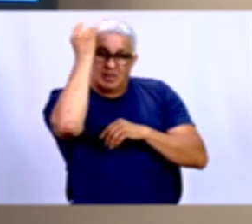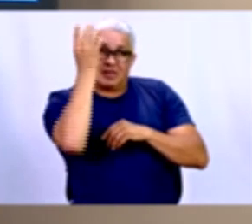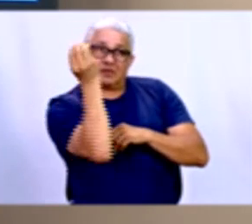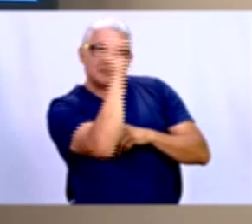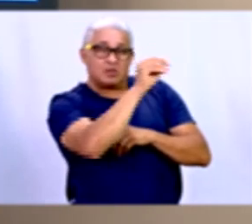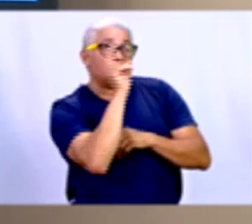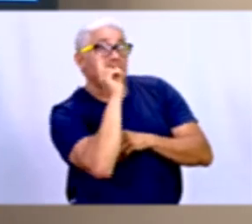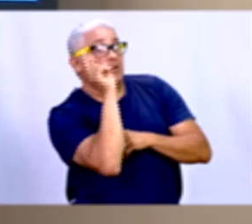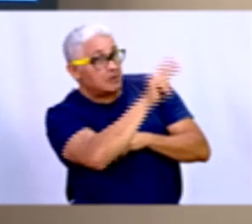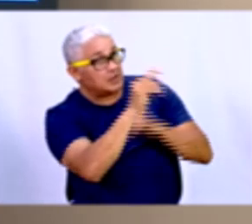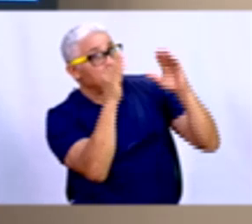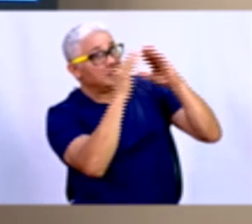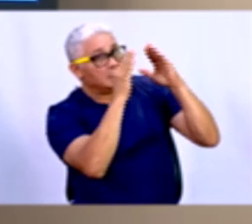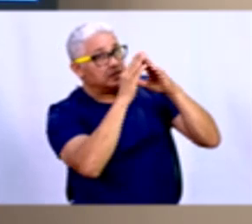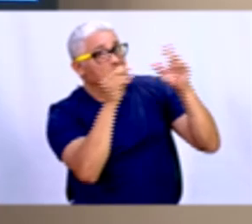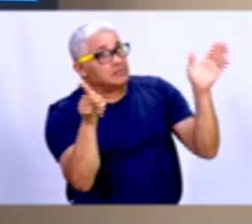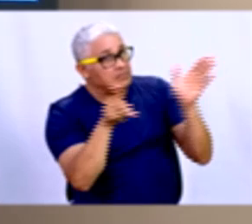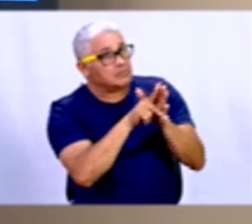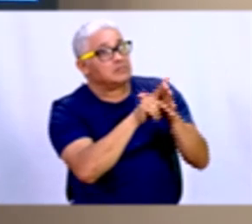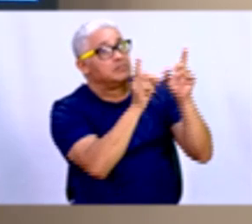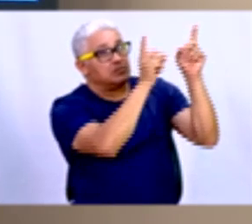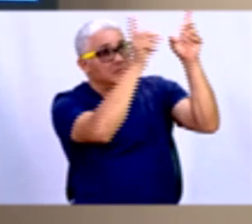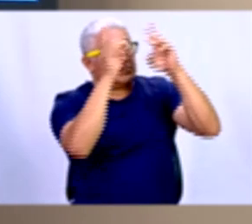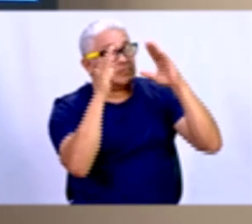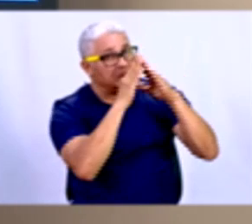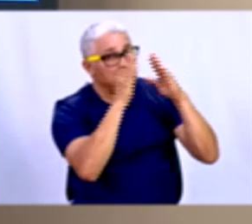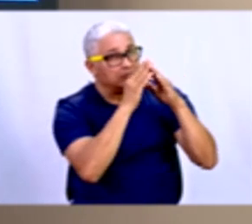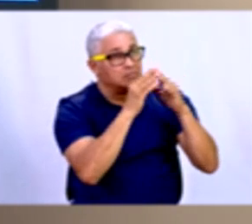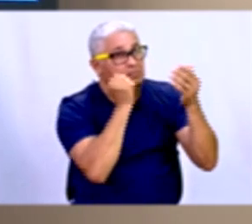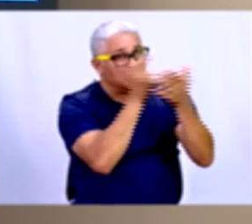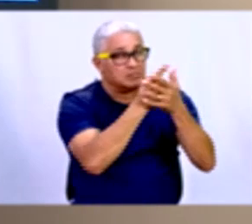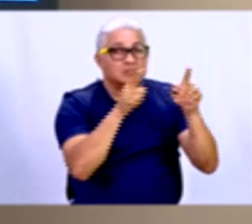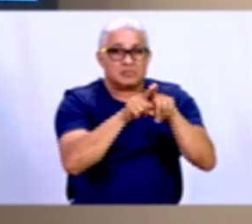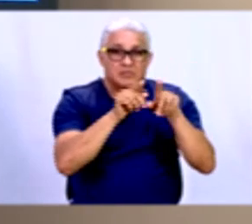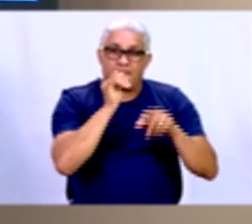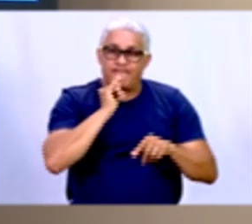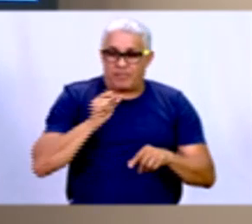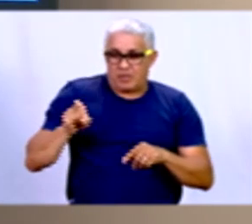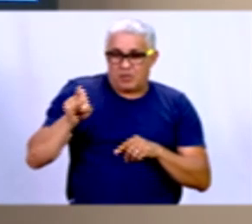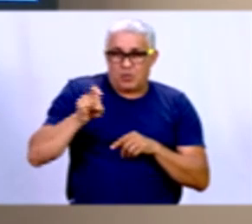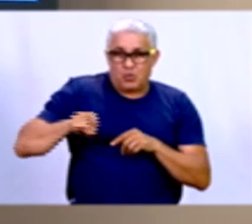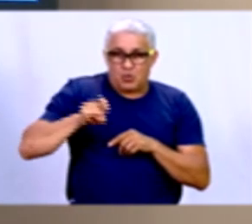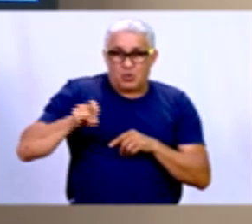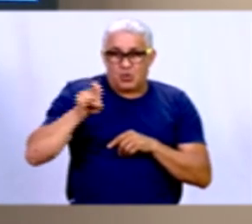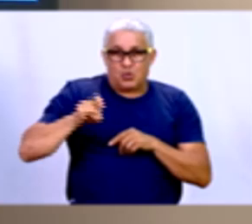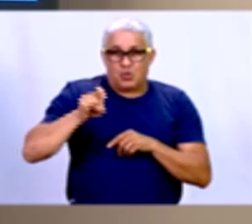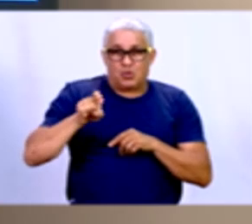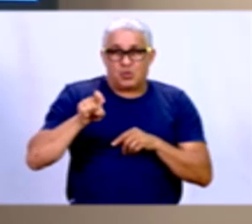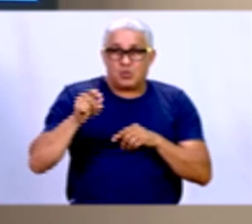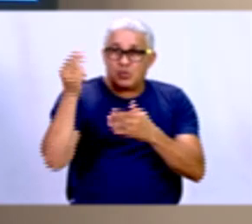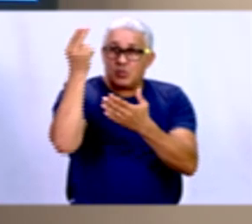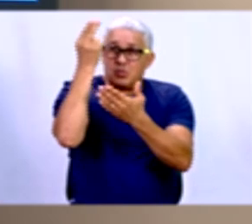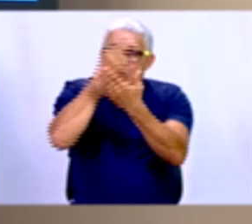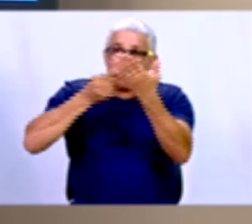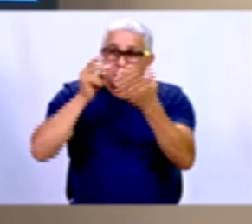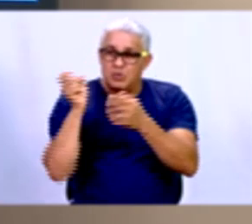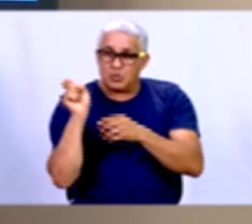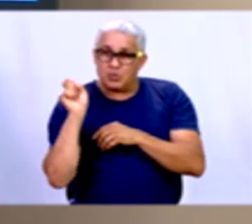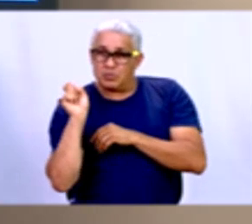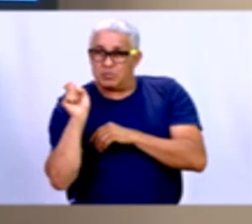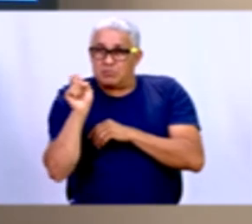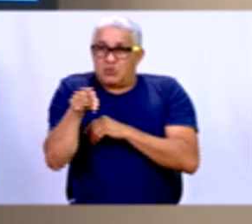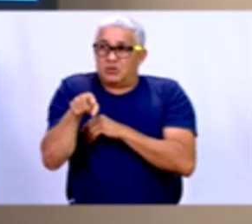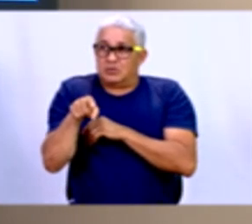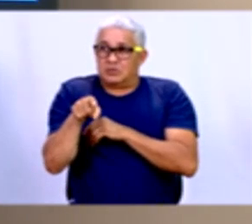pessoa passa o mouse em cima dos ícones ou das imagens, que haja abertura